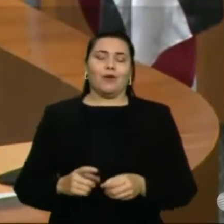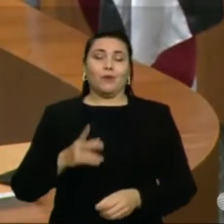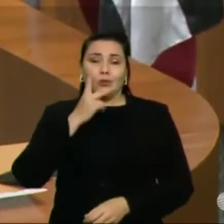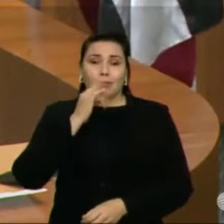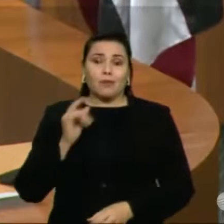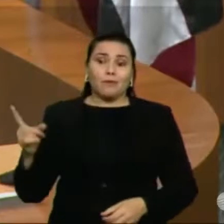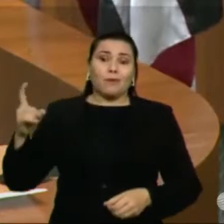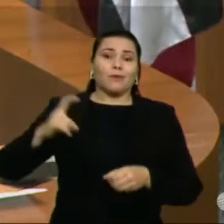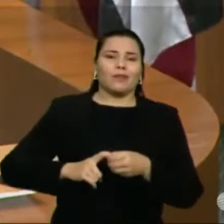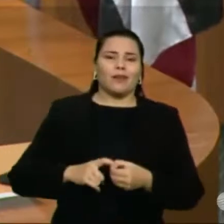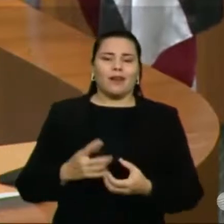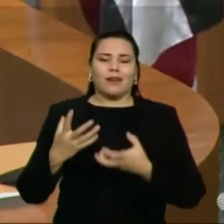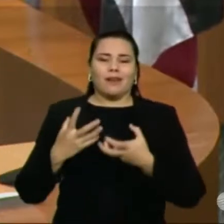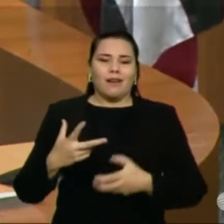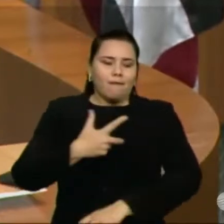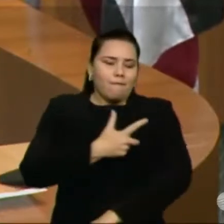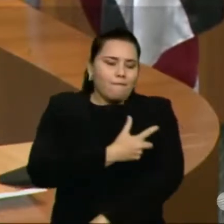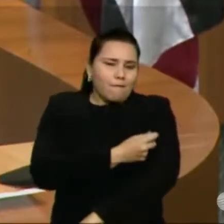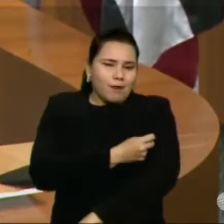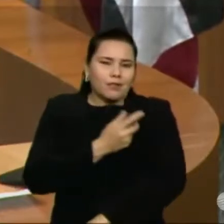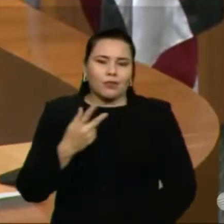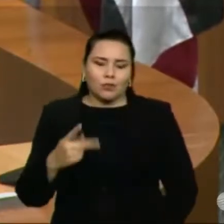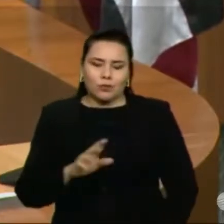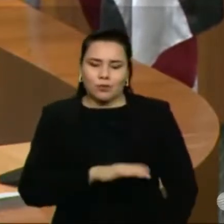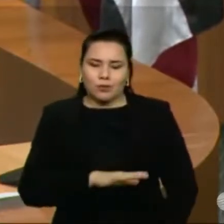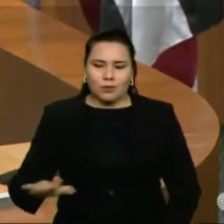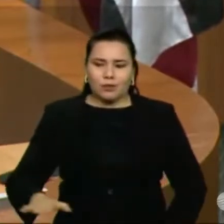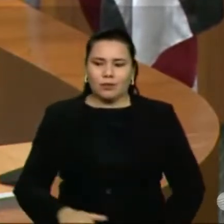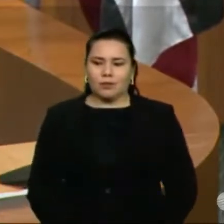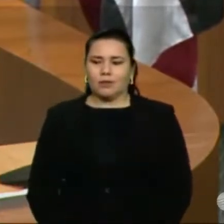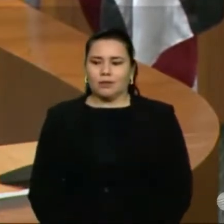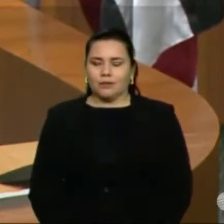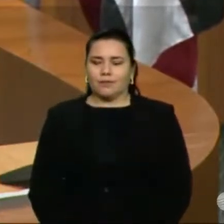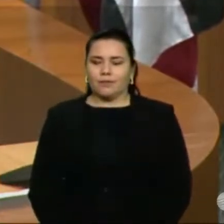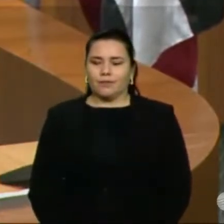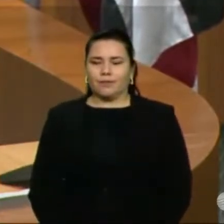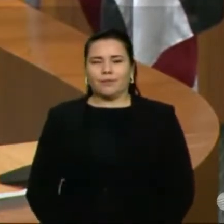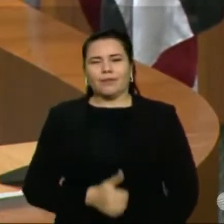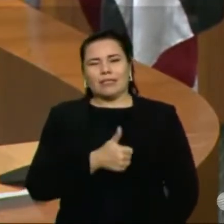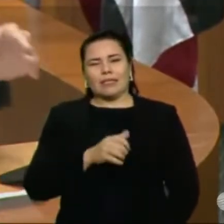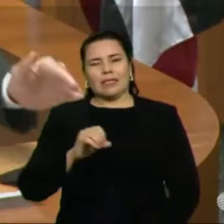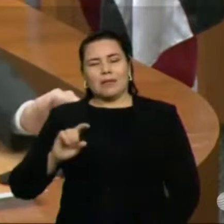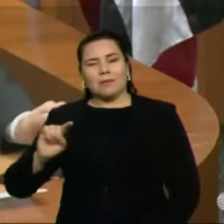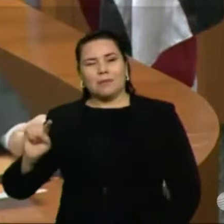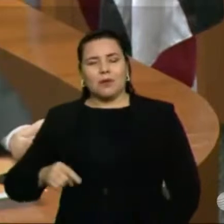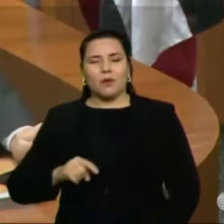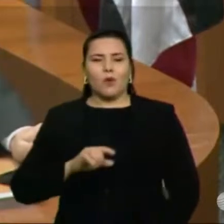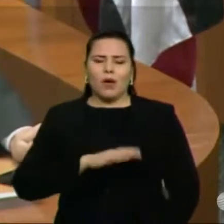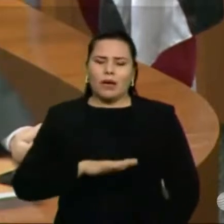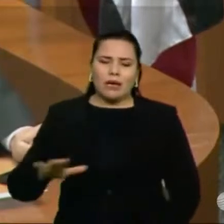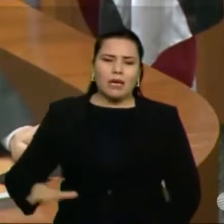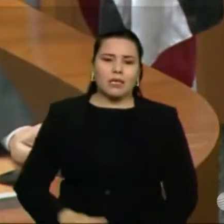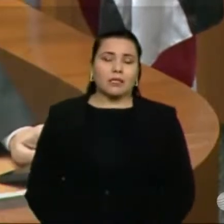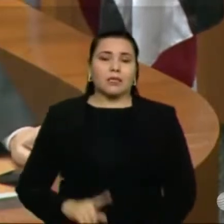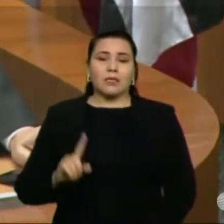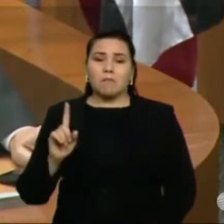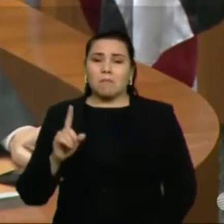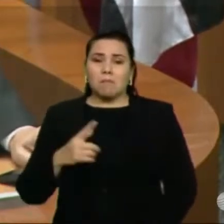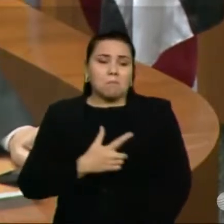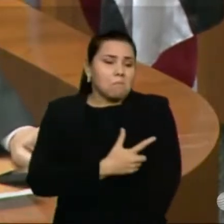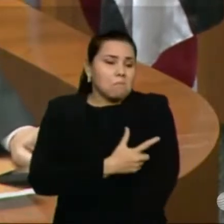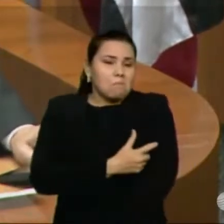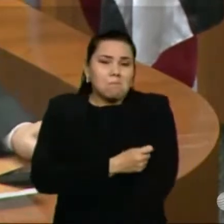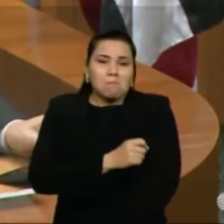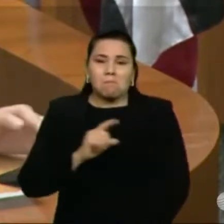aí aproximadamente 100 mil crianças que deixaram de ser imunizadas no ano passado, é um número muito grande. E a